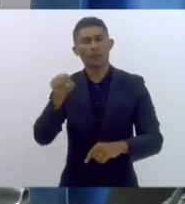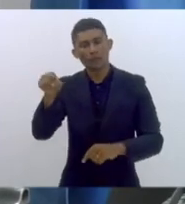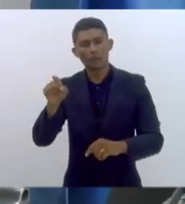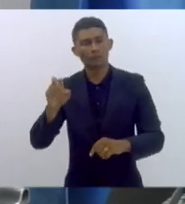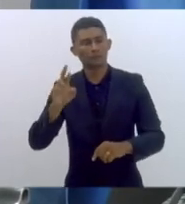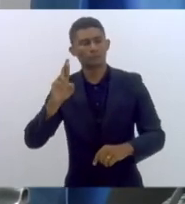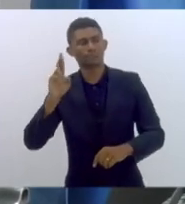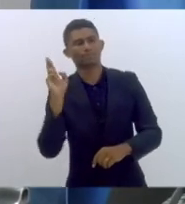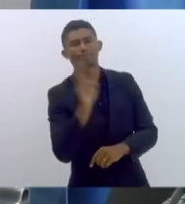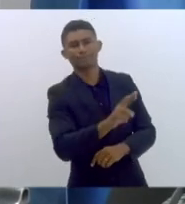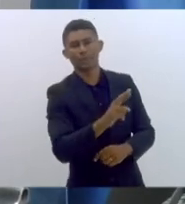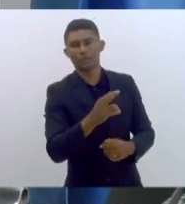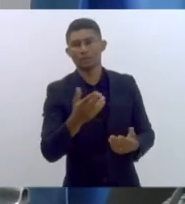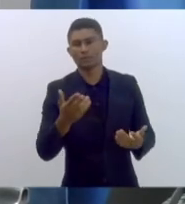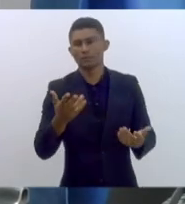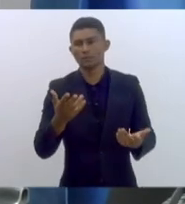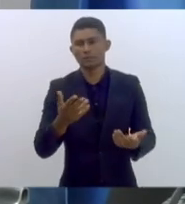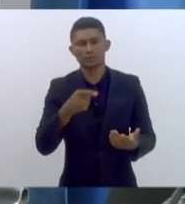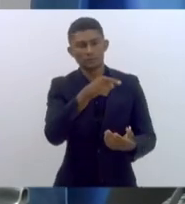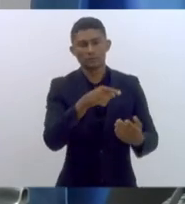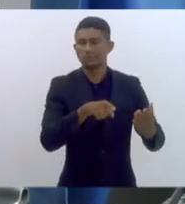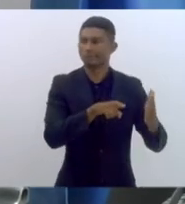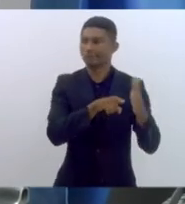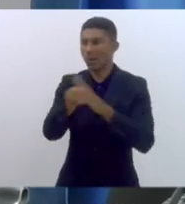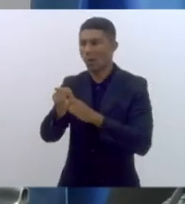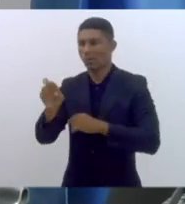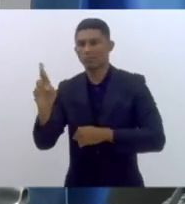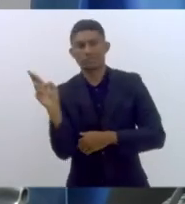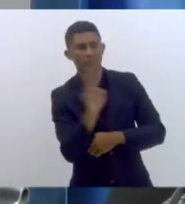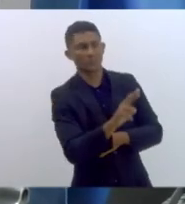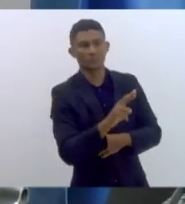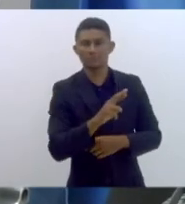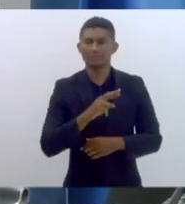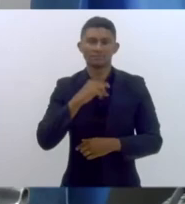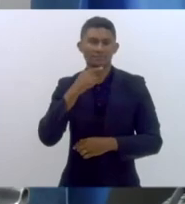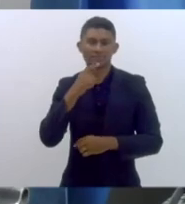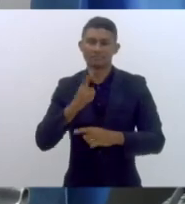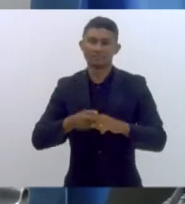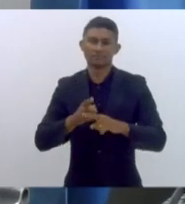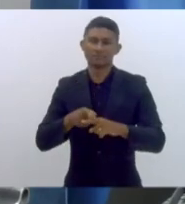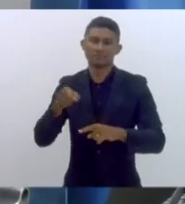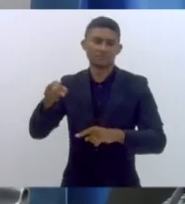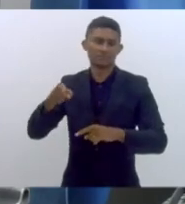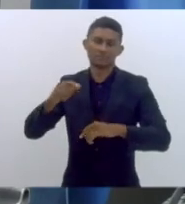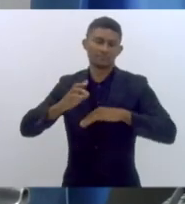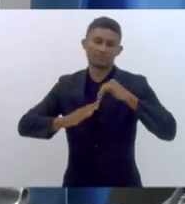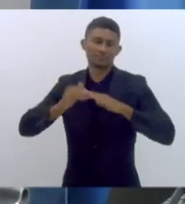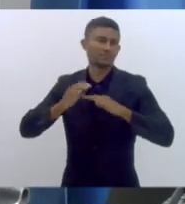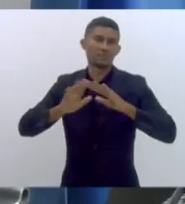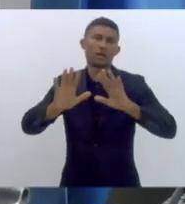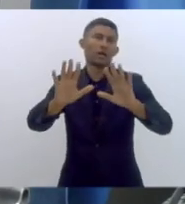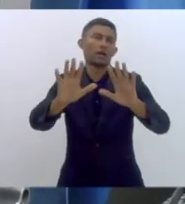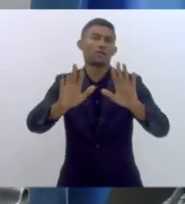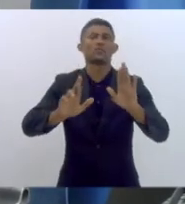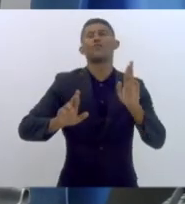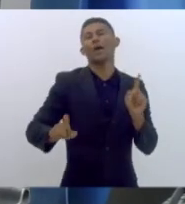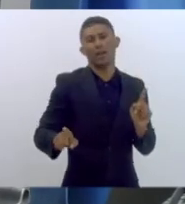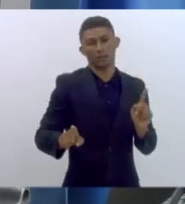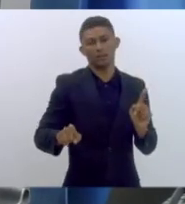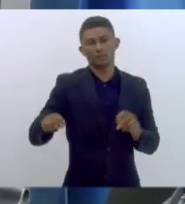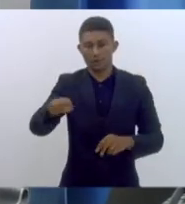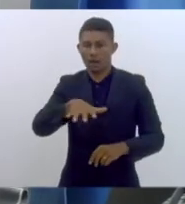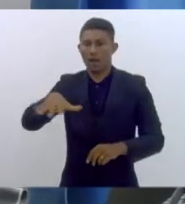responder a questão que você vai levantar, porque ela não tem essa competência, mas só por causa disso.